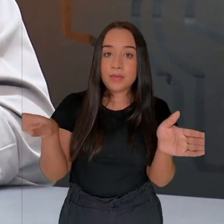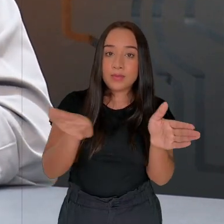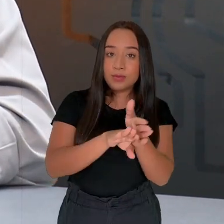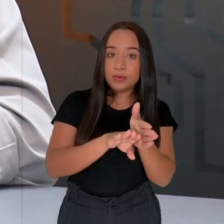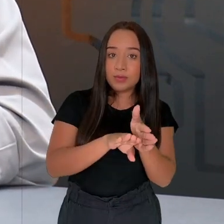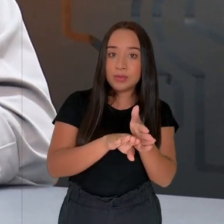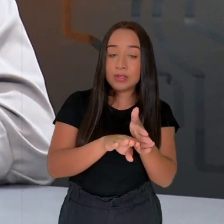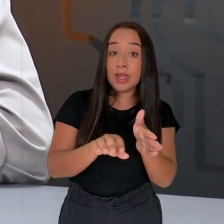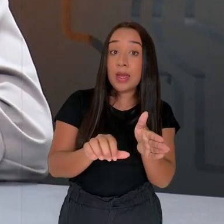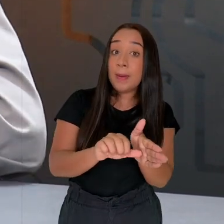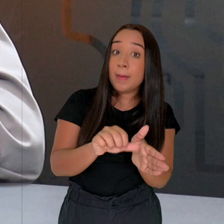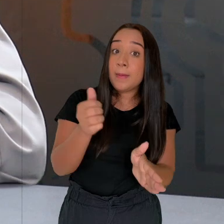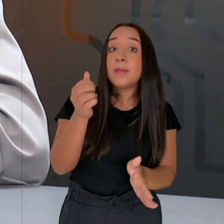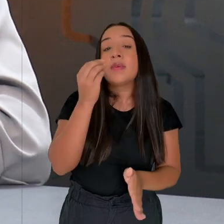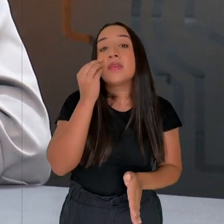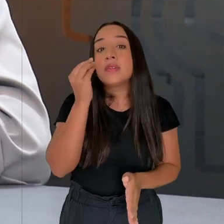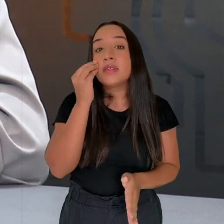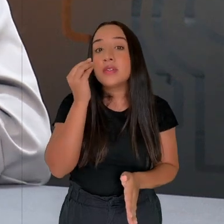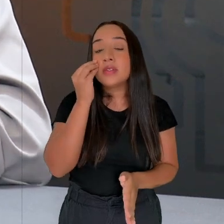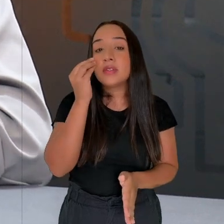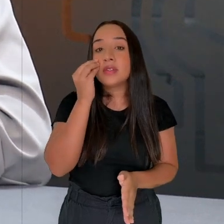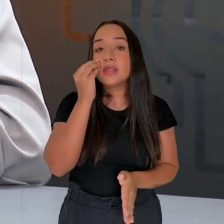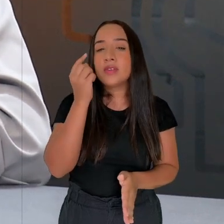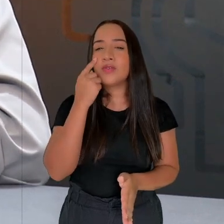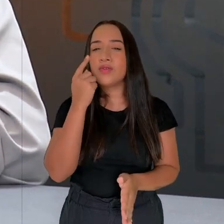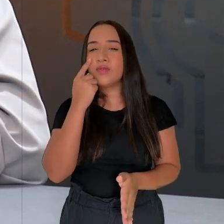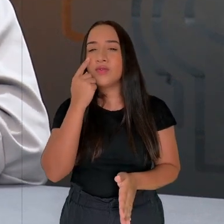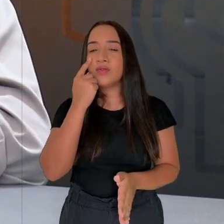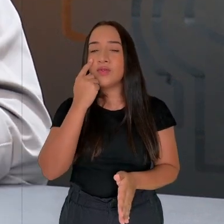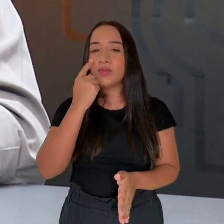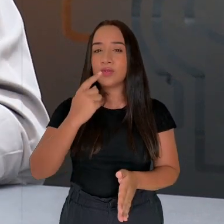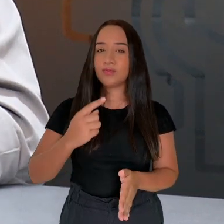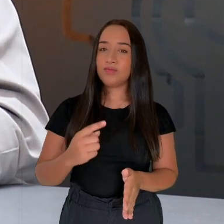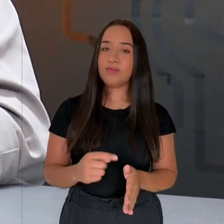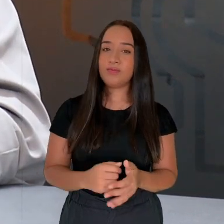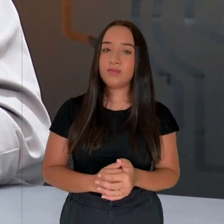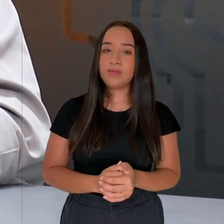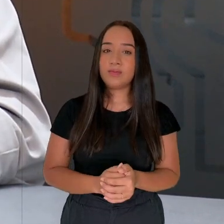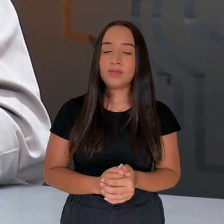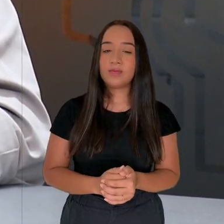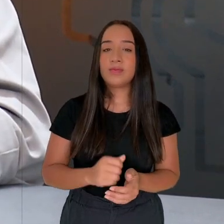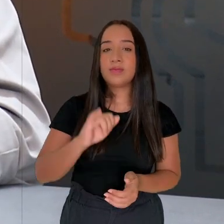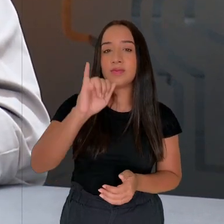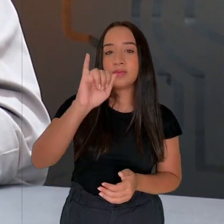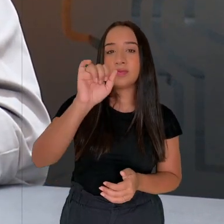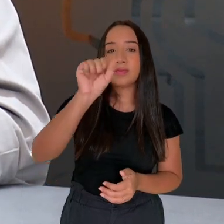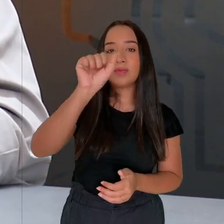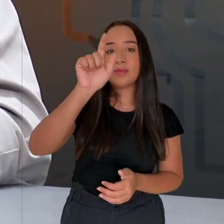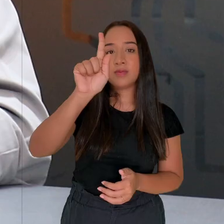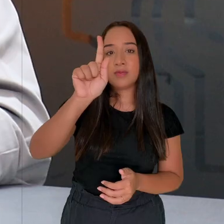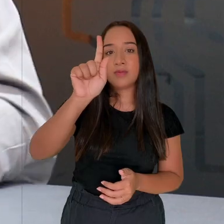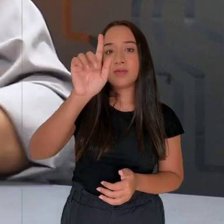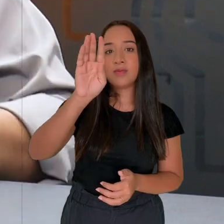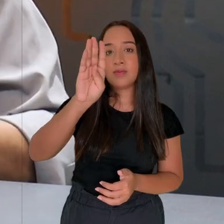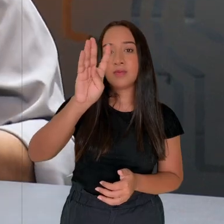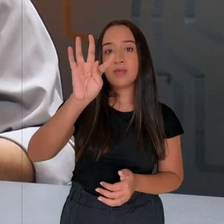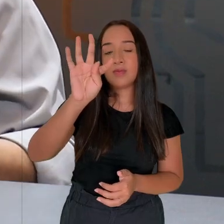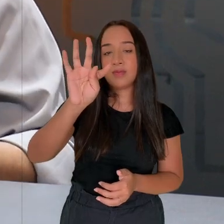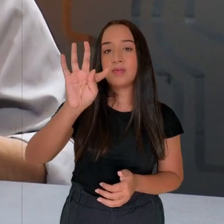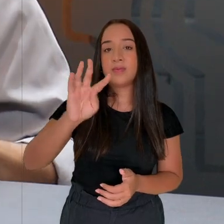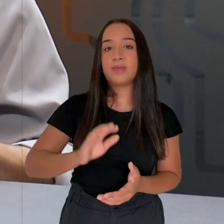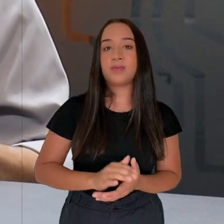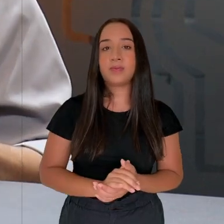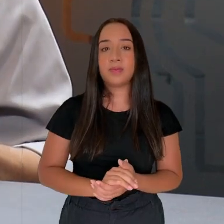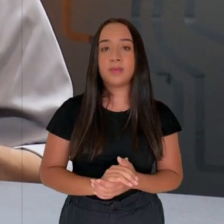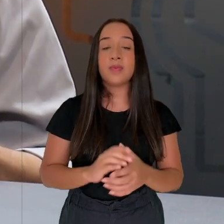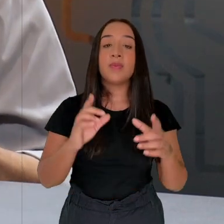nesse momento, ele ainda não interfere. Por quê? Basicamente, as tecnologias são muito próximas. E o nosso time,